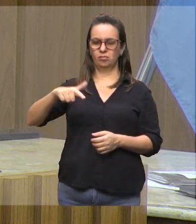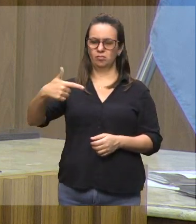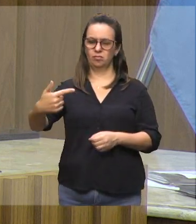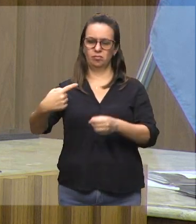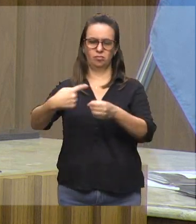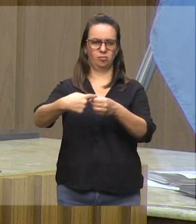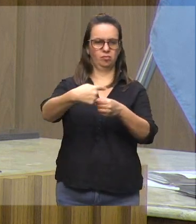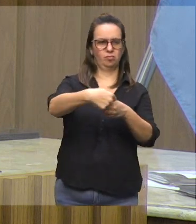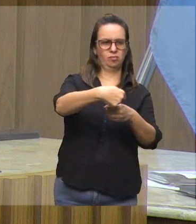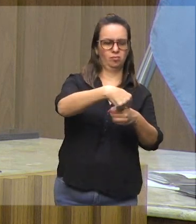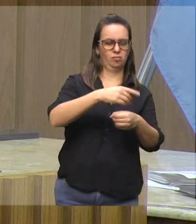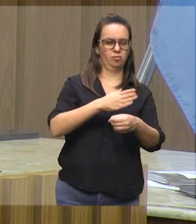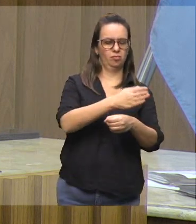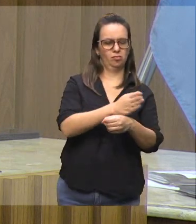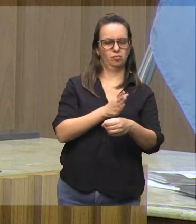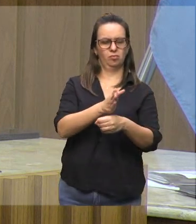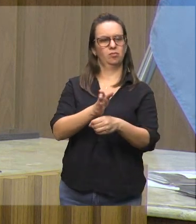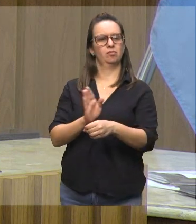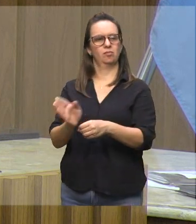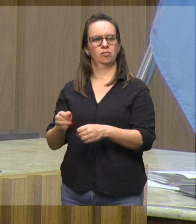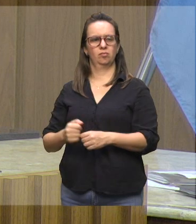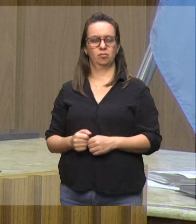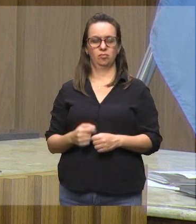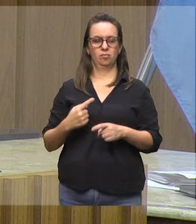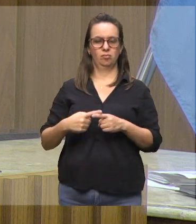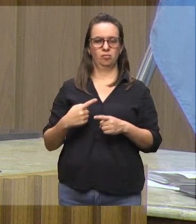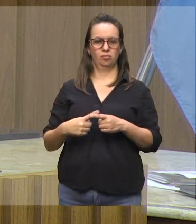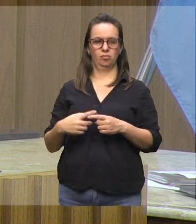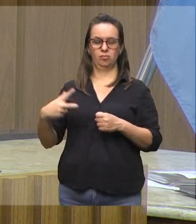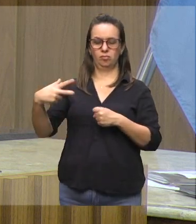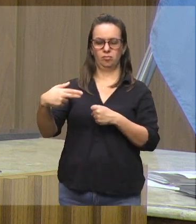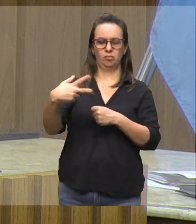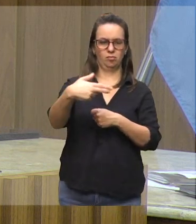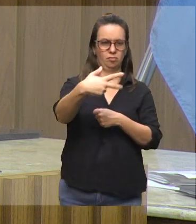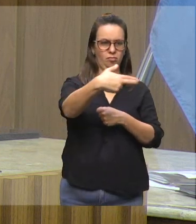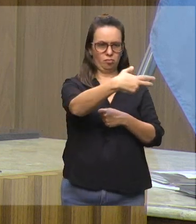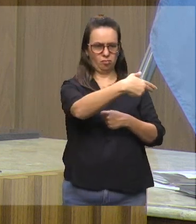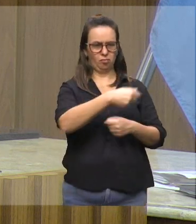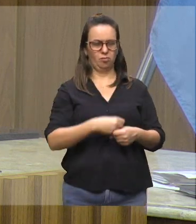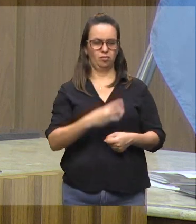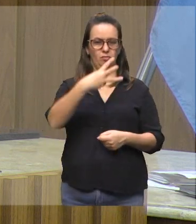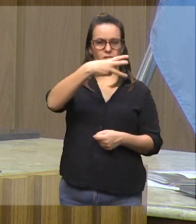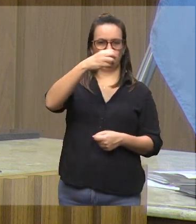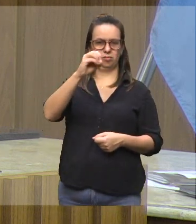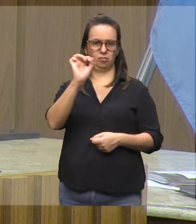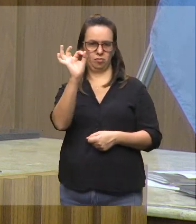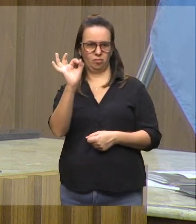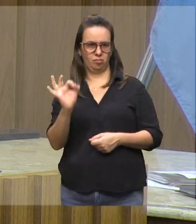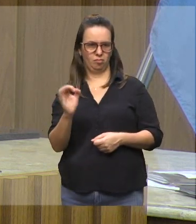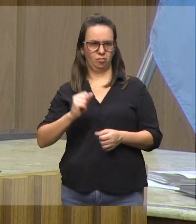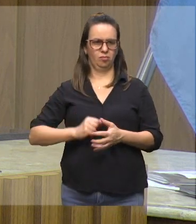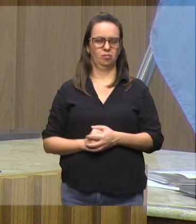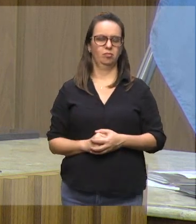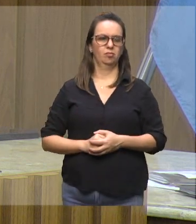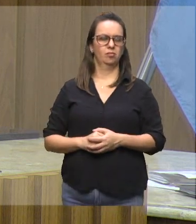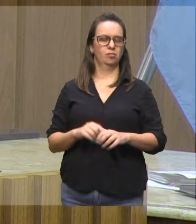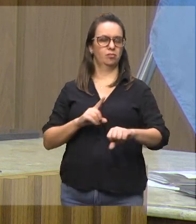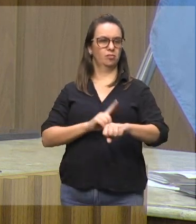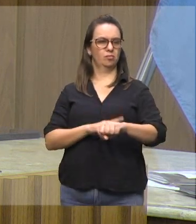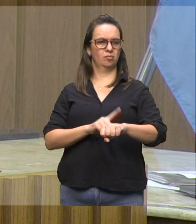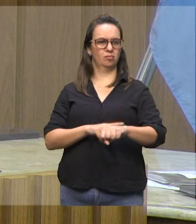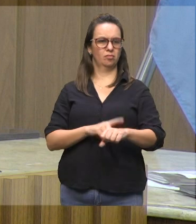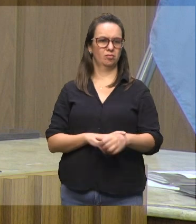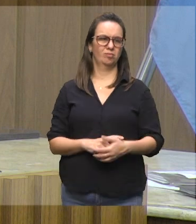cortou cerca de 30% dos horários de ônibus que saem de Assis e vão até Cândido Mota e também nas outras duas cidades que eu falei. Isso tem